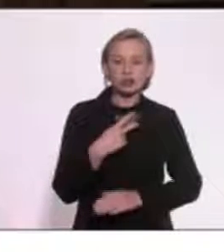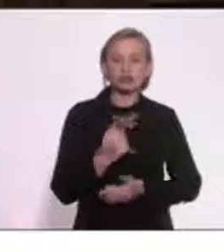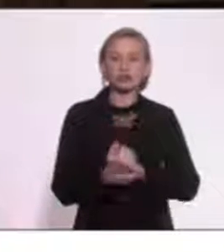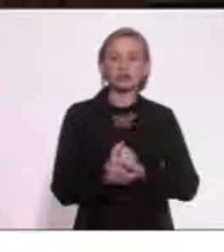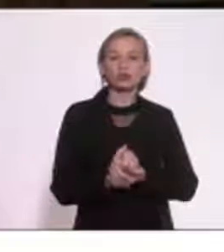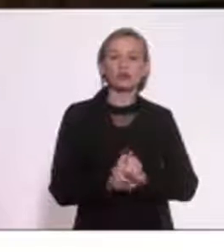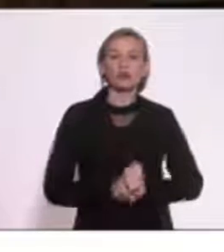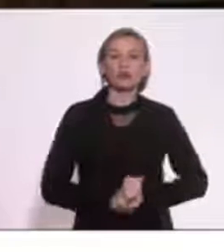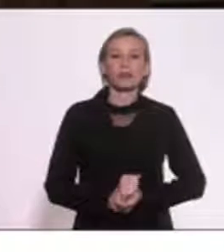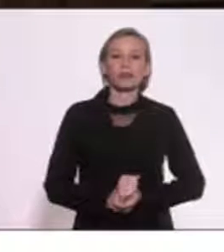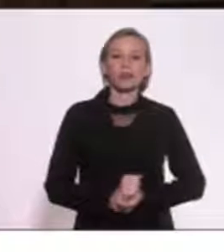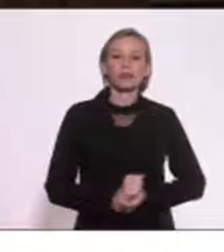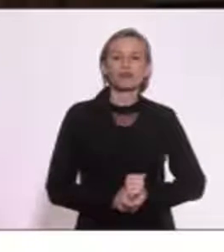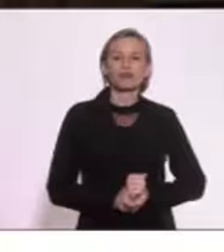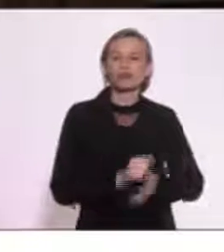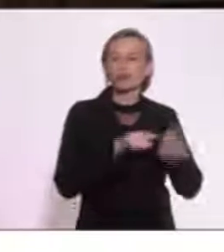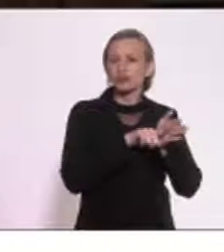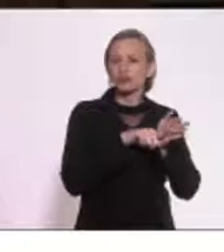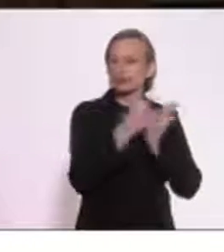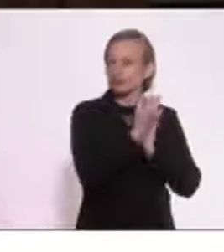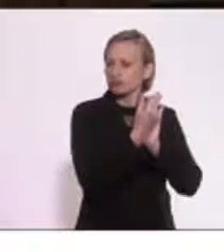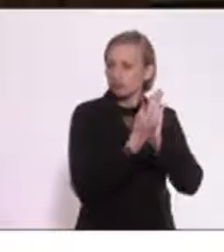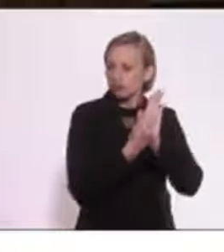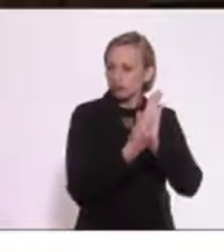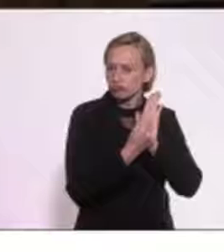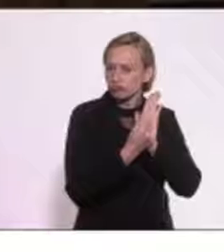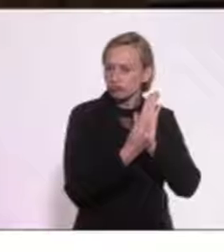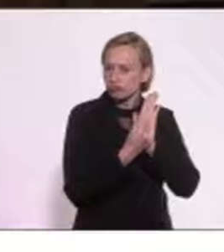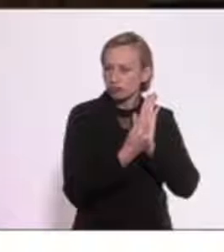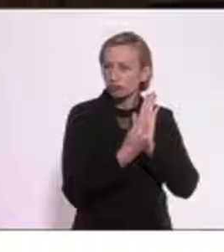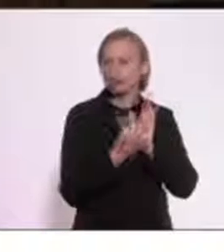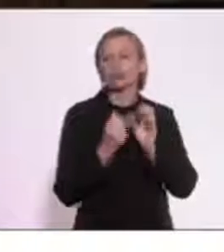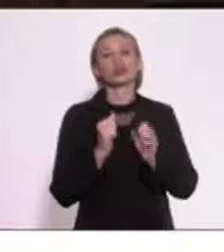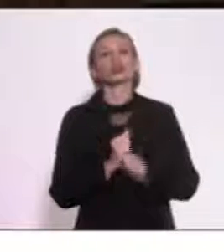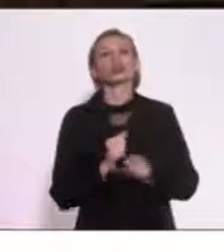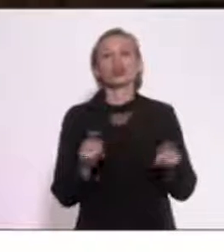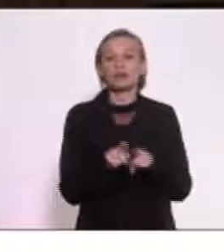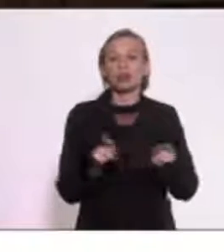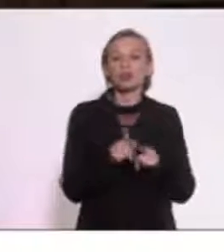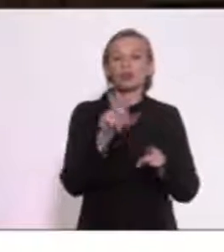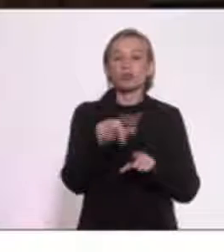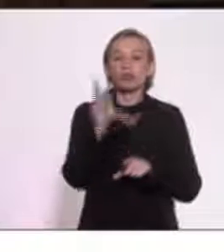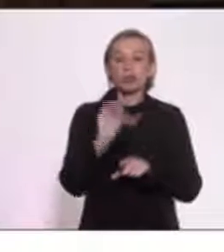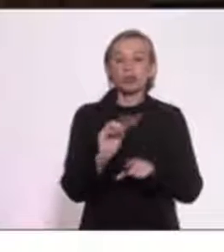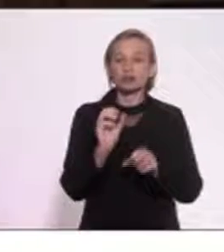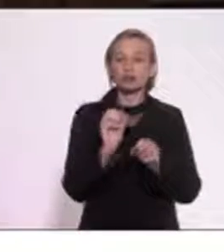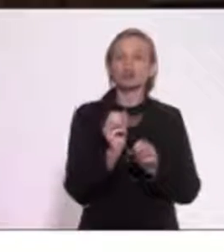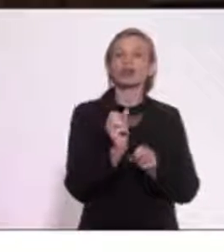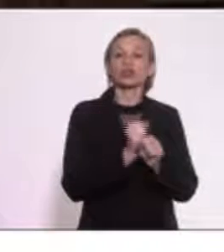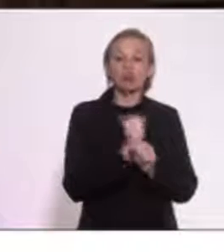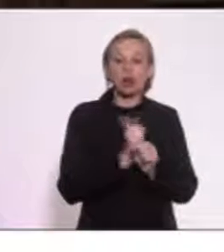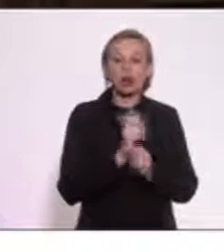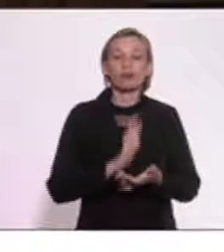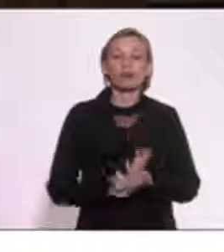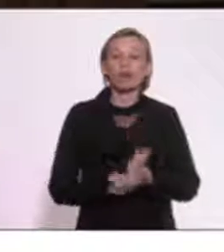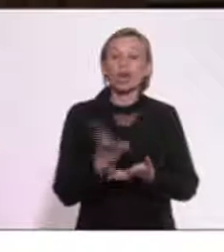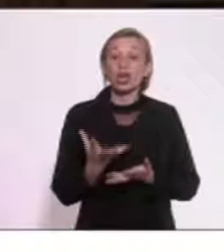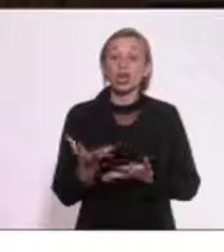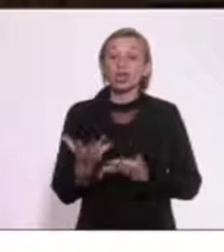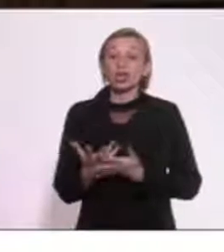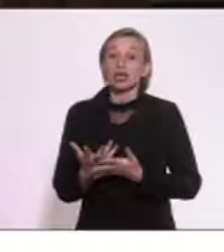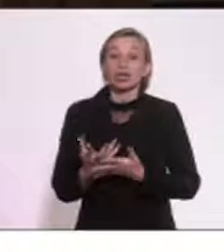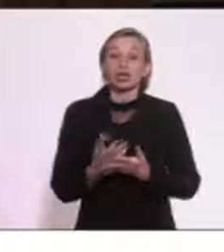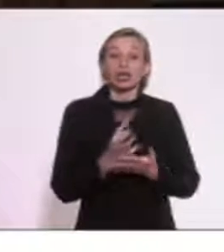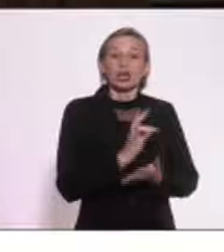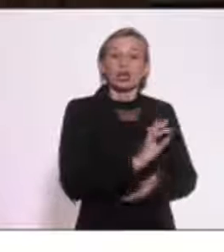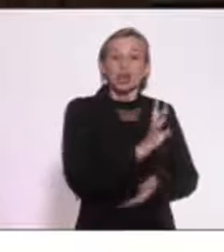exame da lei orçamentária e do plano plurianual, de início se percebe que a receita total